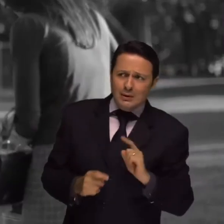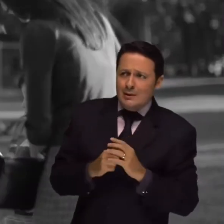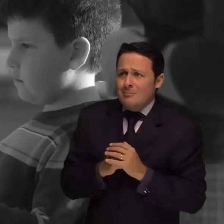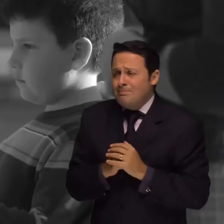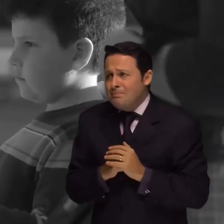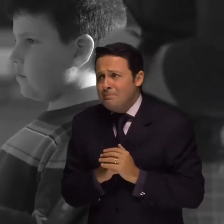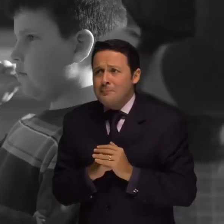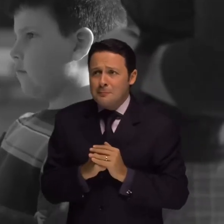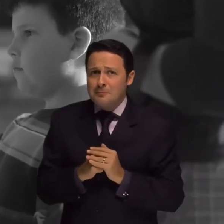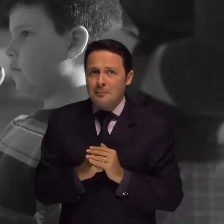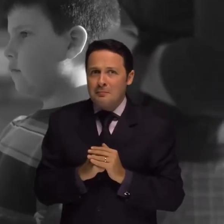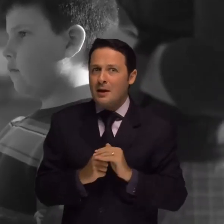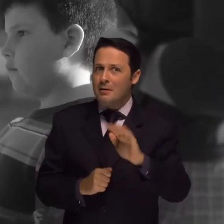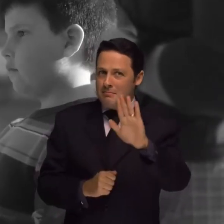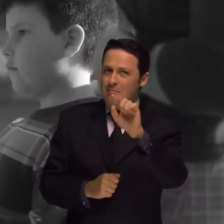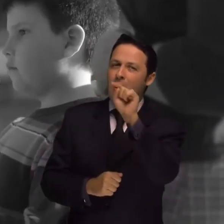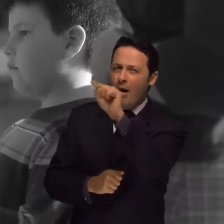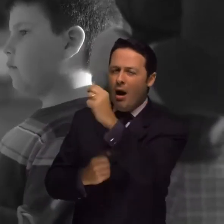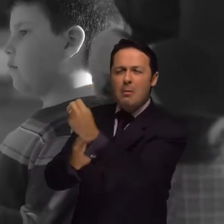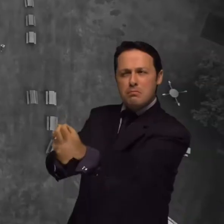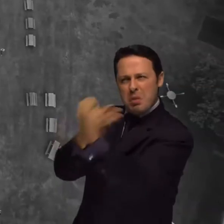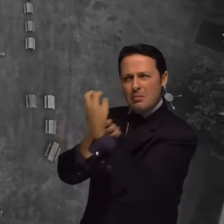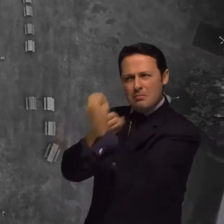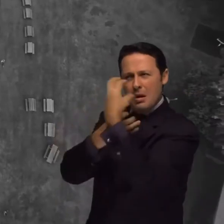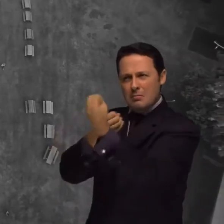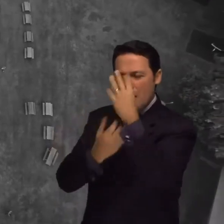Eu estava muito nervoso e não sabia como ia ser.